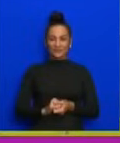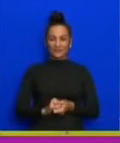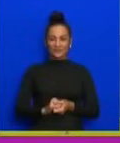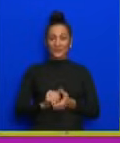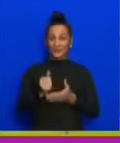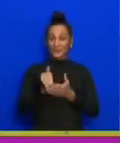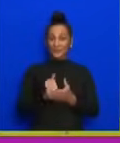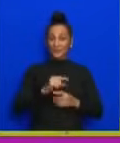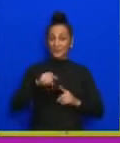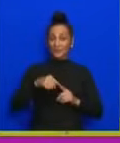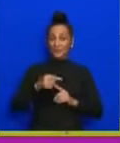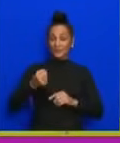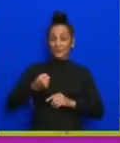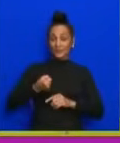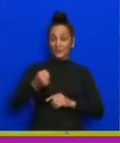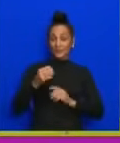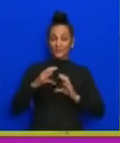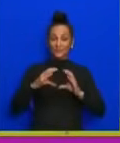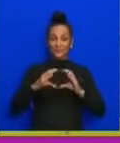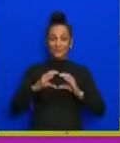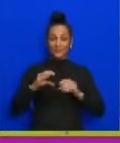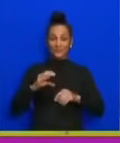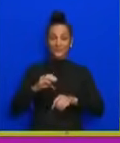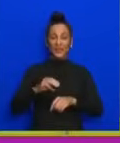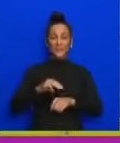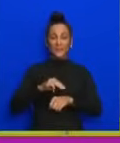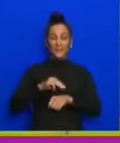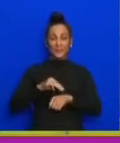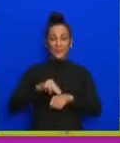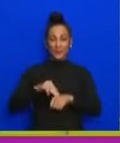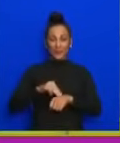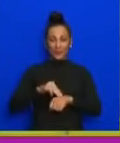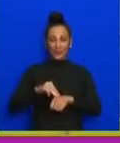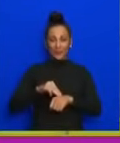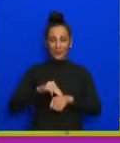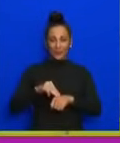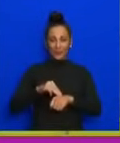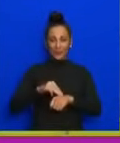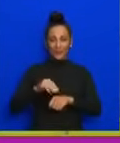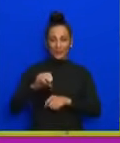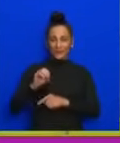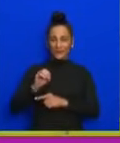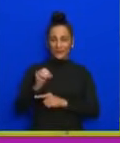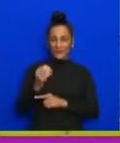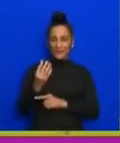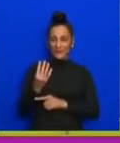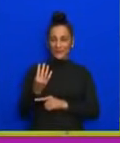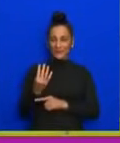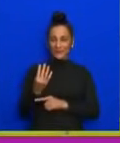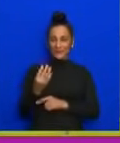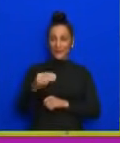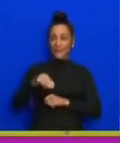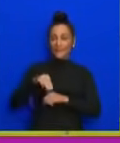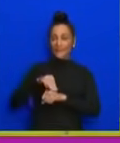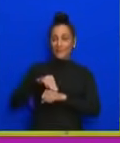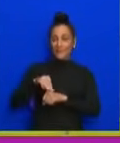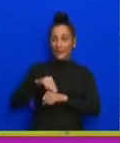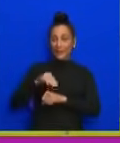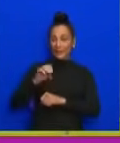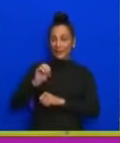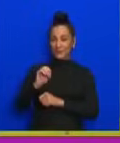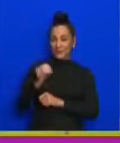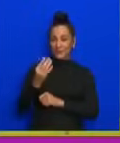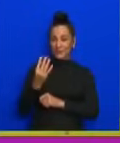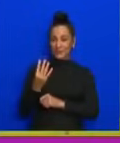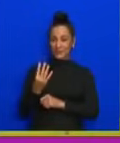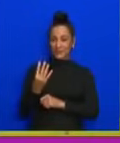um número chegando. Bola cinza, bola marrom, 04. Marrom,